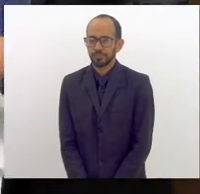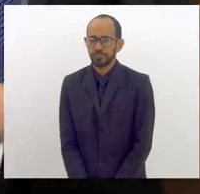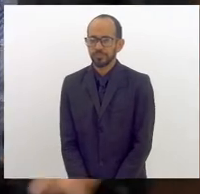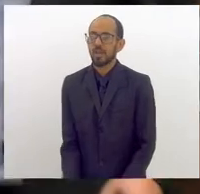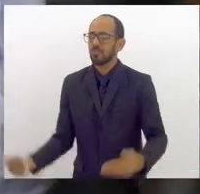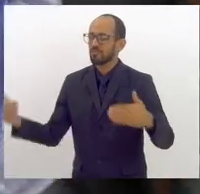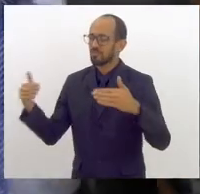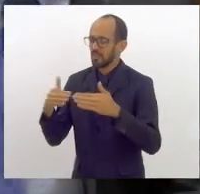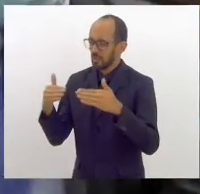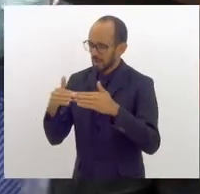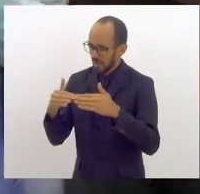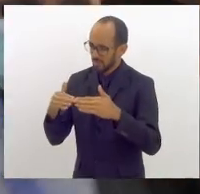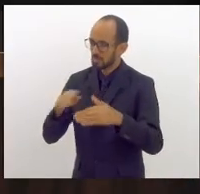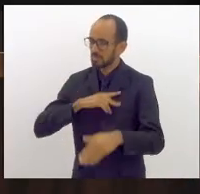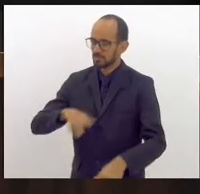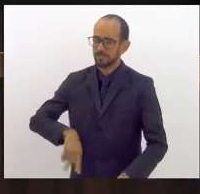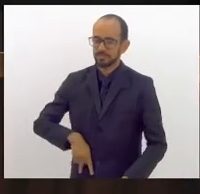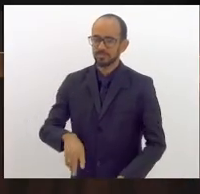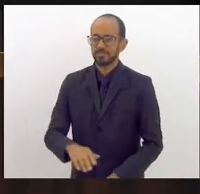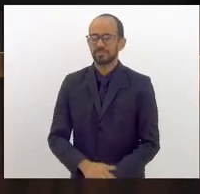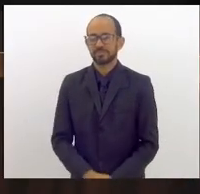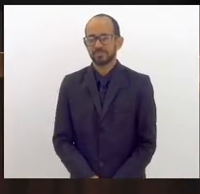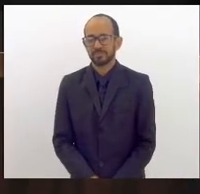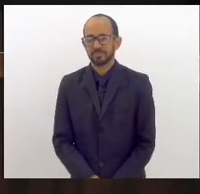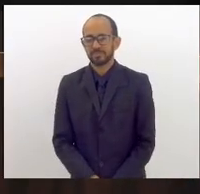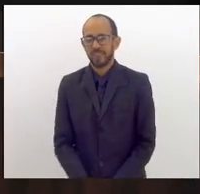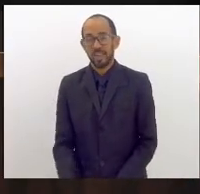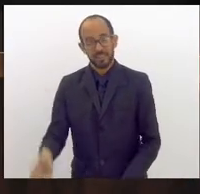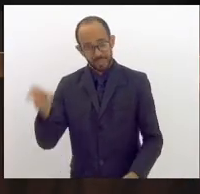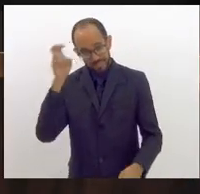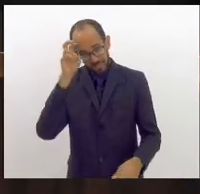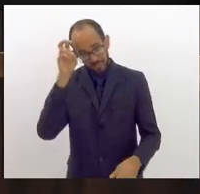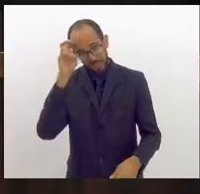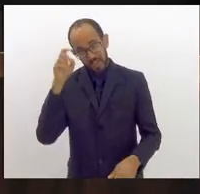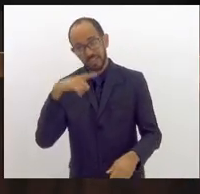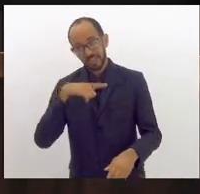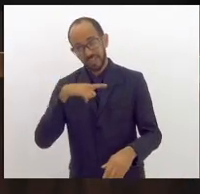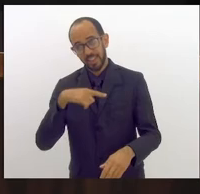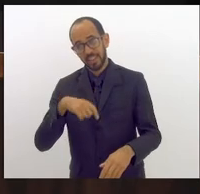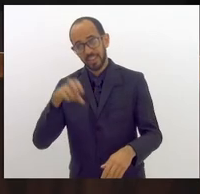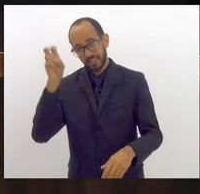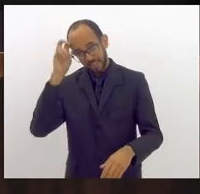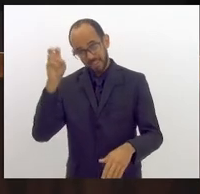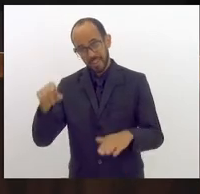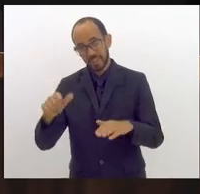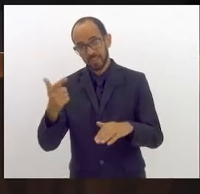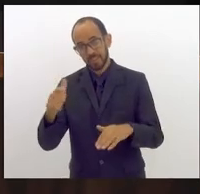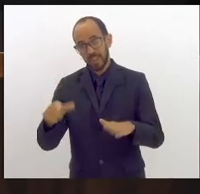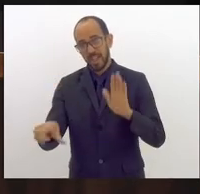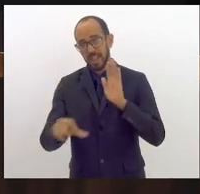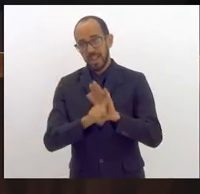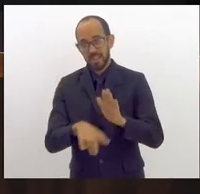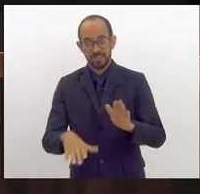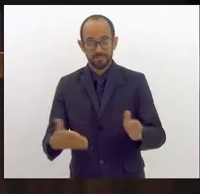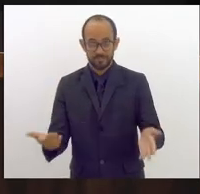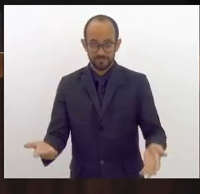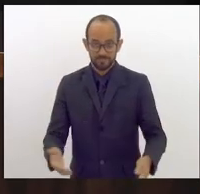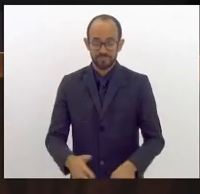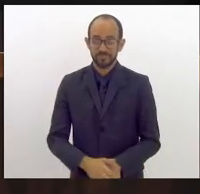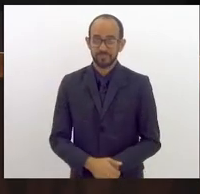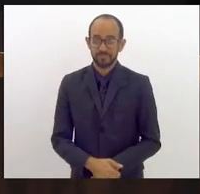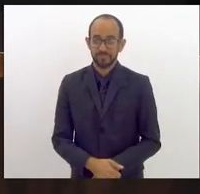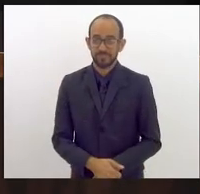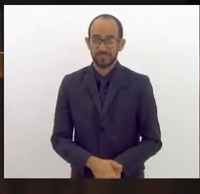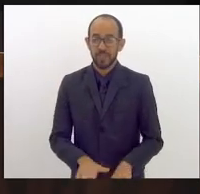parecer favorável quinta-feira tem que estar sem lei comissão de obras públicas